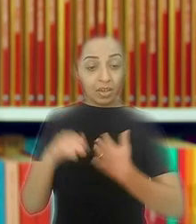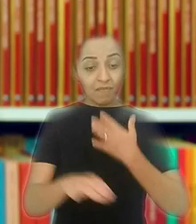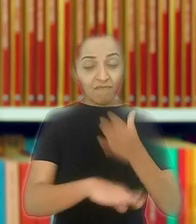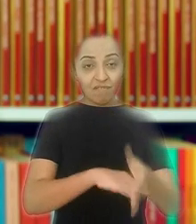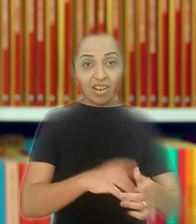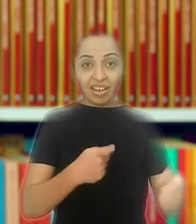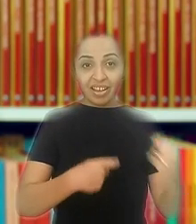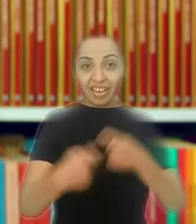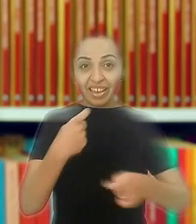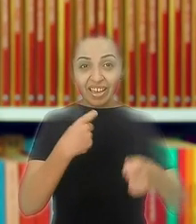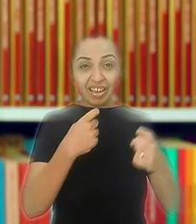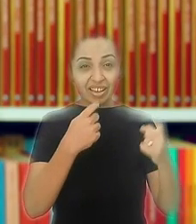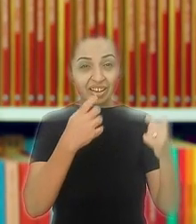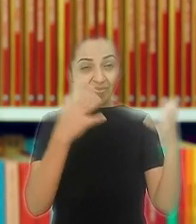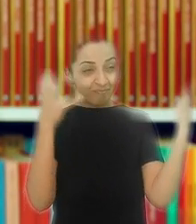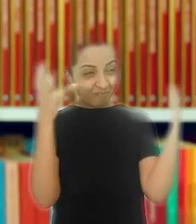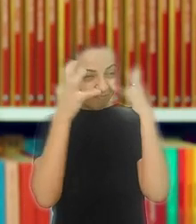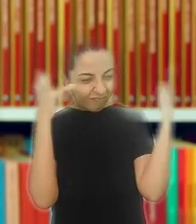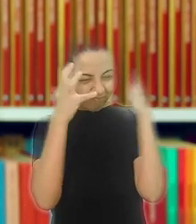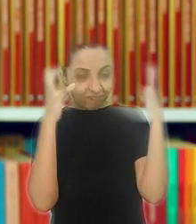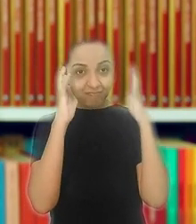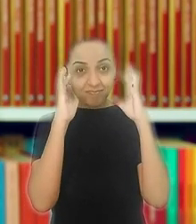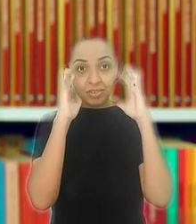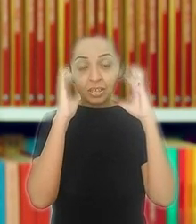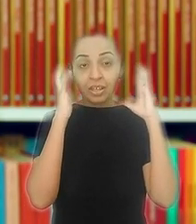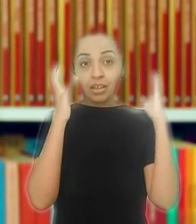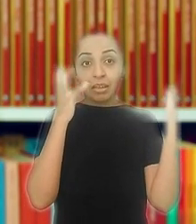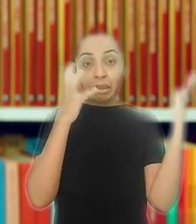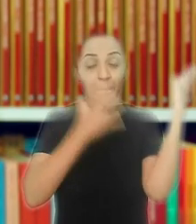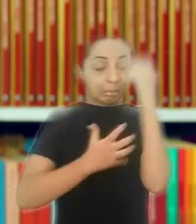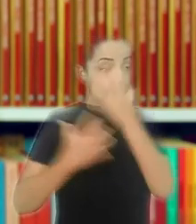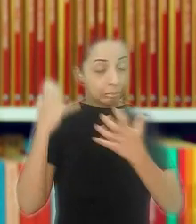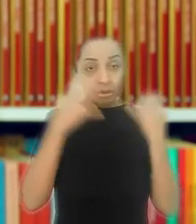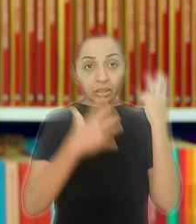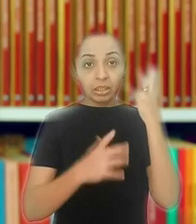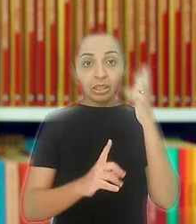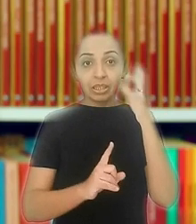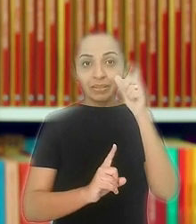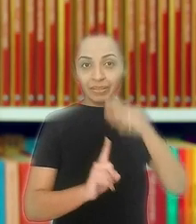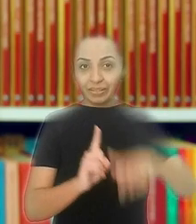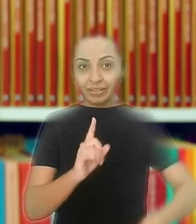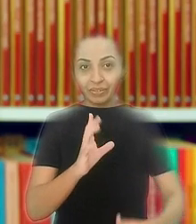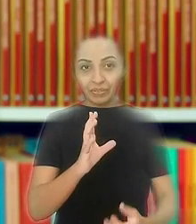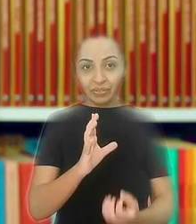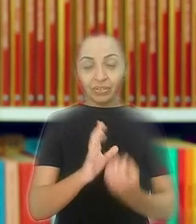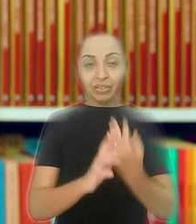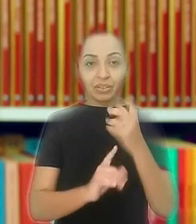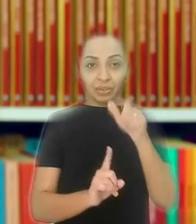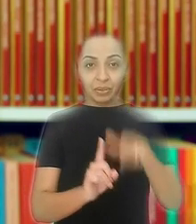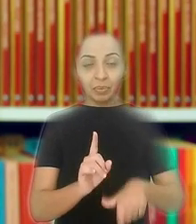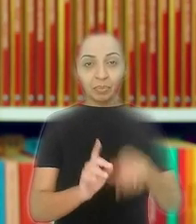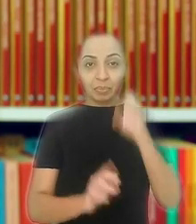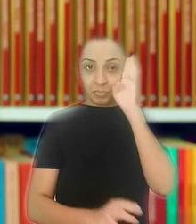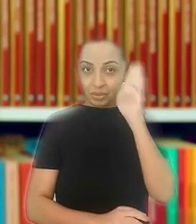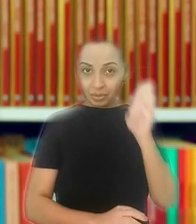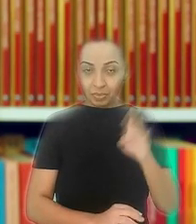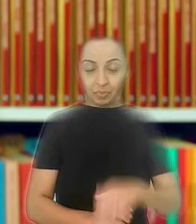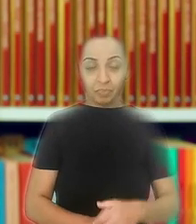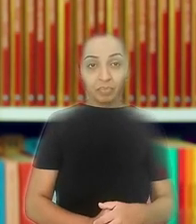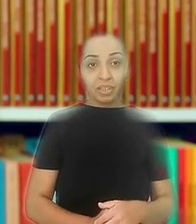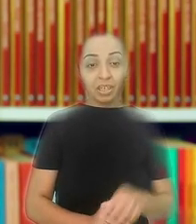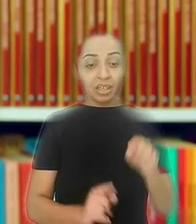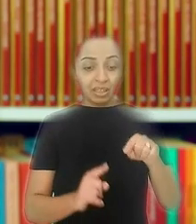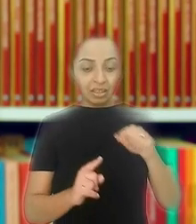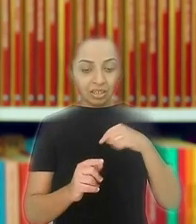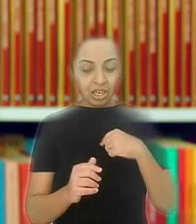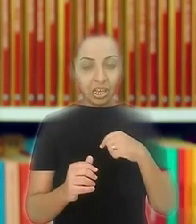psicológico é muito mais centrado é dentro da figura do personagem principal aqui o